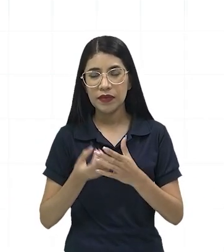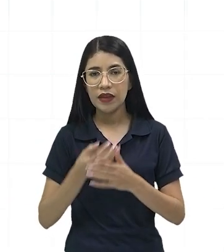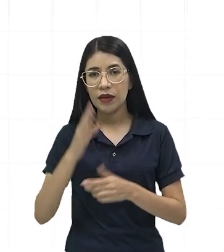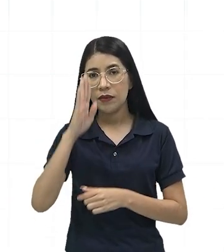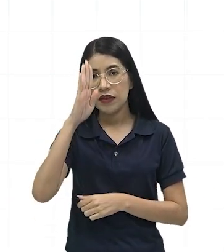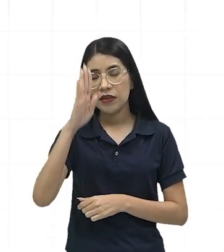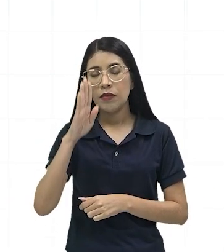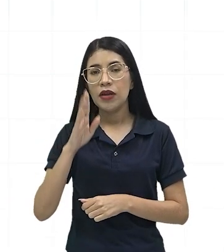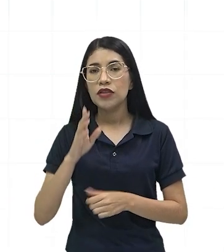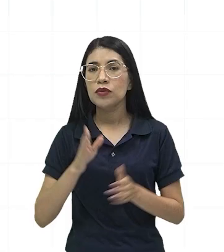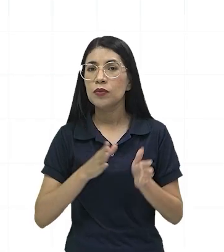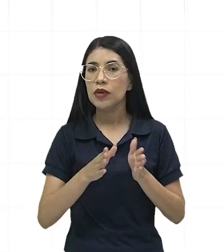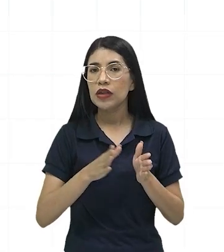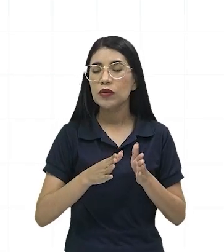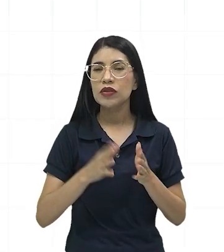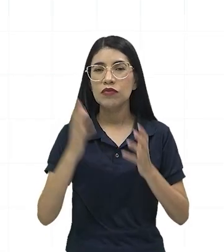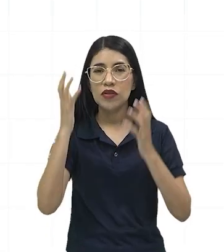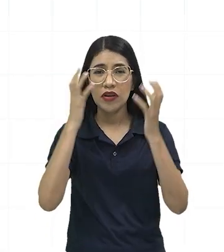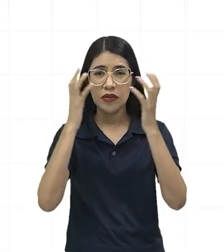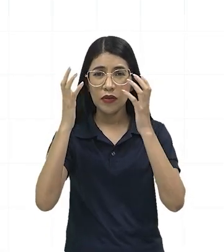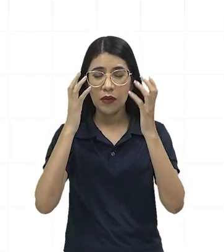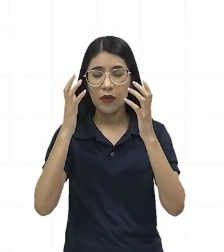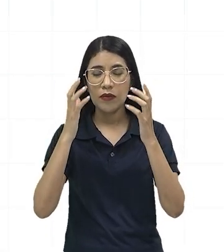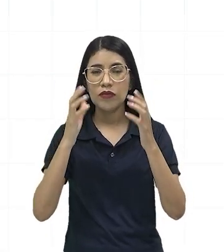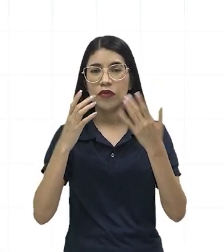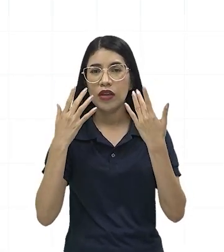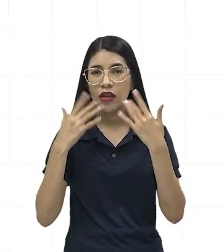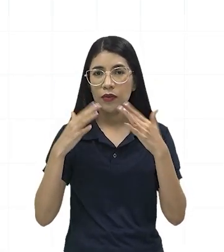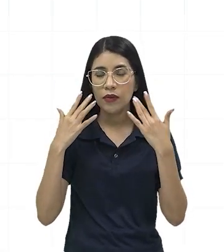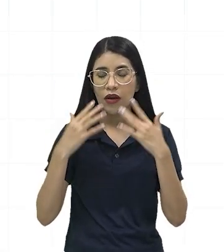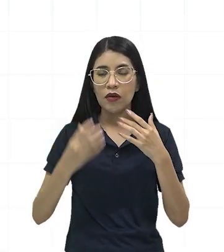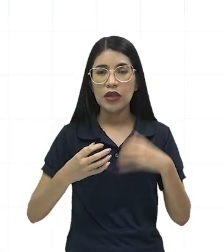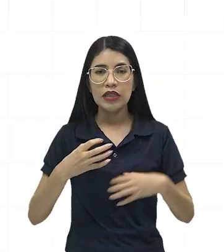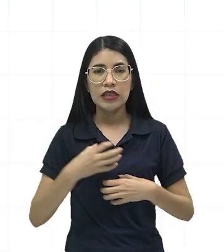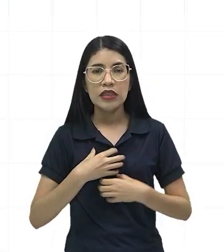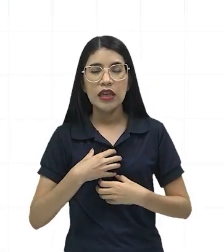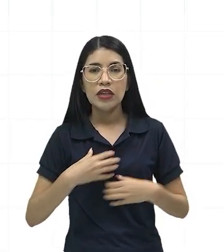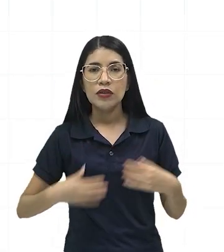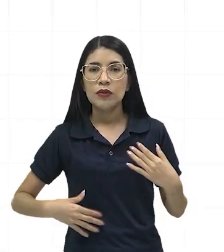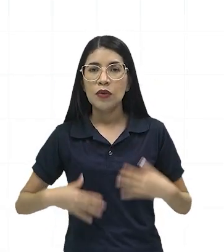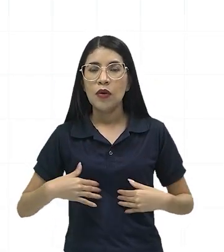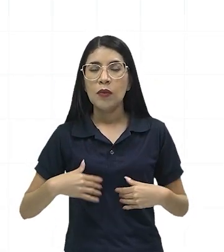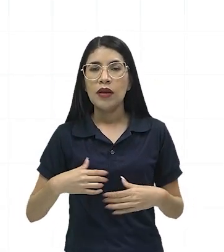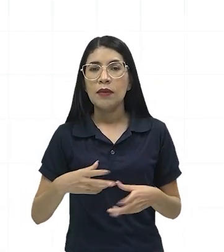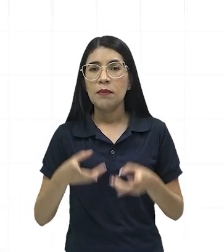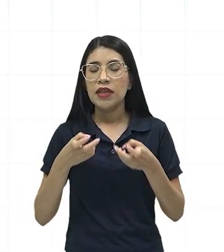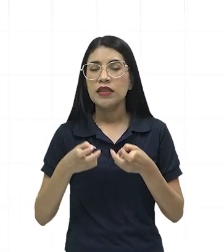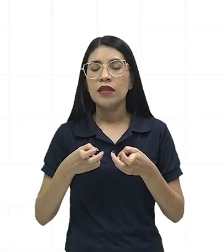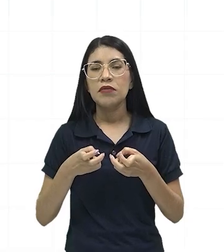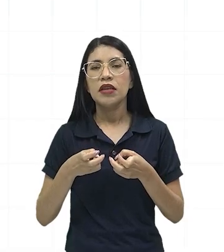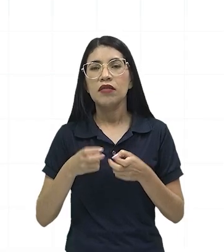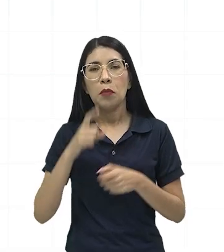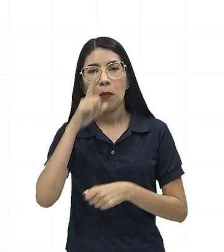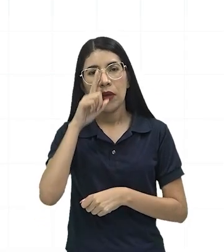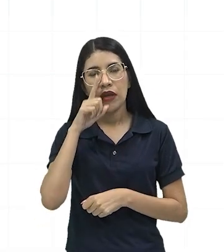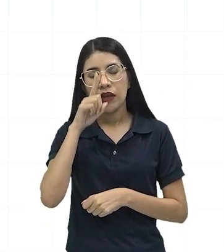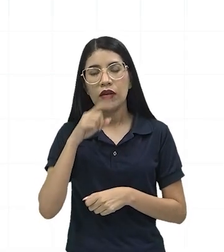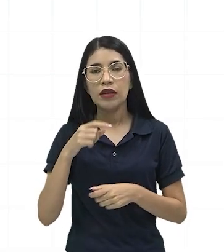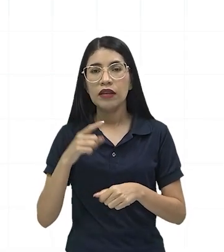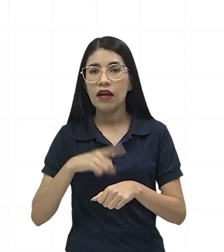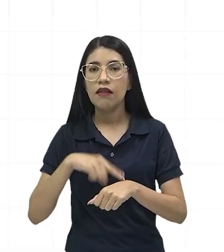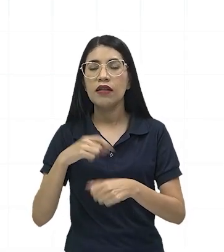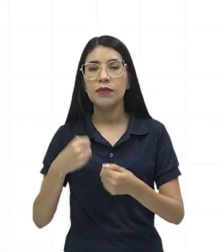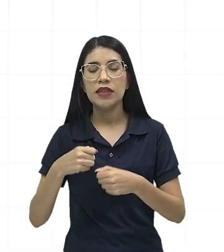sendo produzida principalmente nesses momentos de estresse biológico que o nosso corpo se vê numa situação de perigo e que